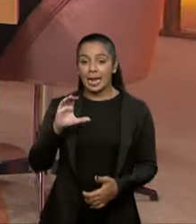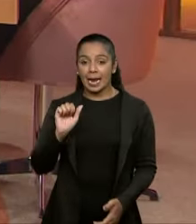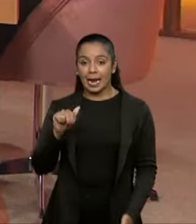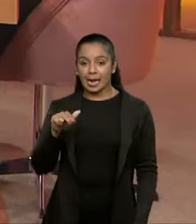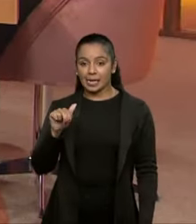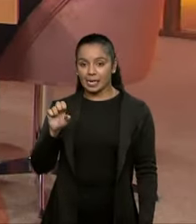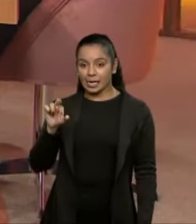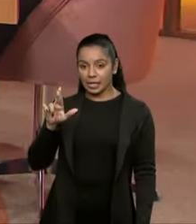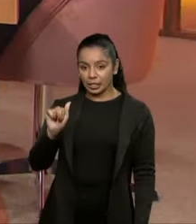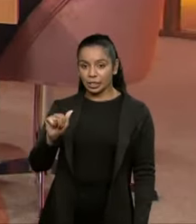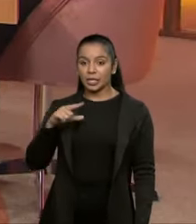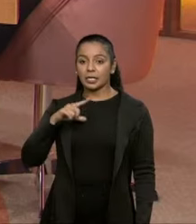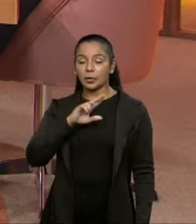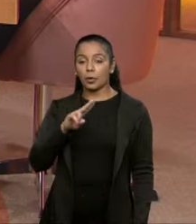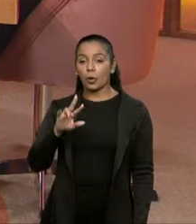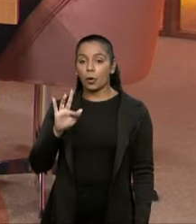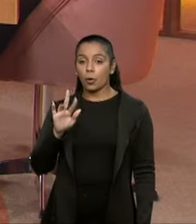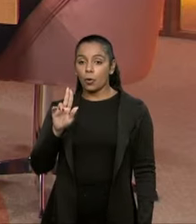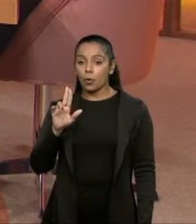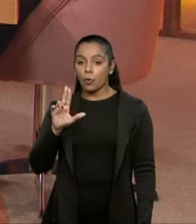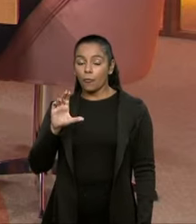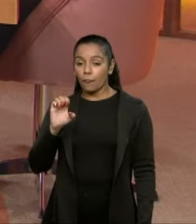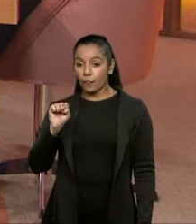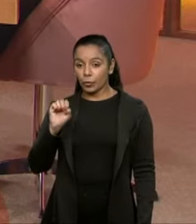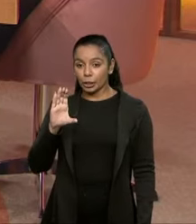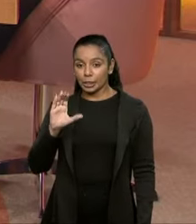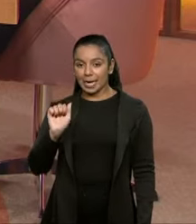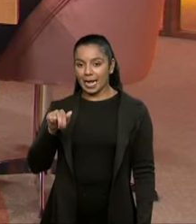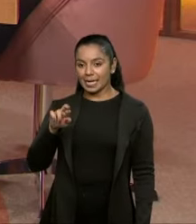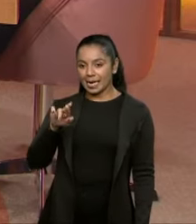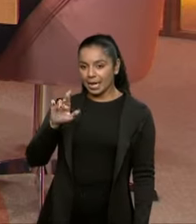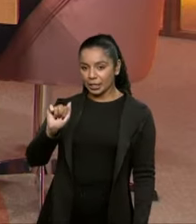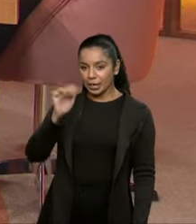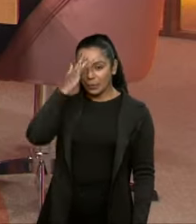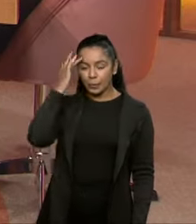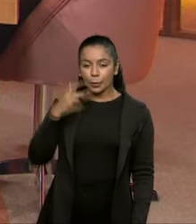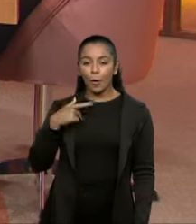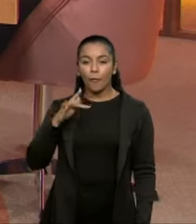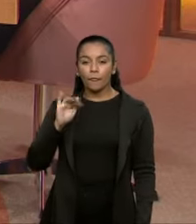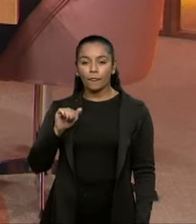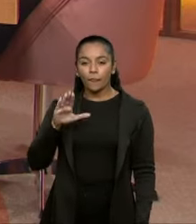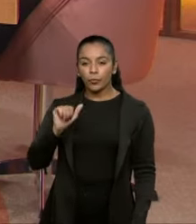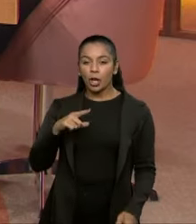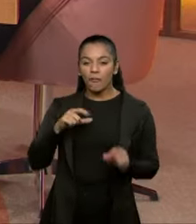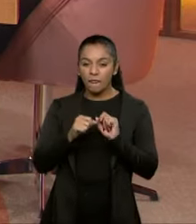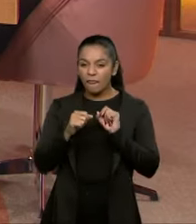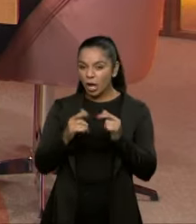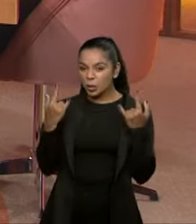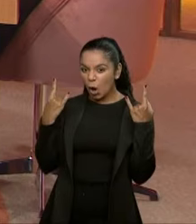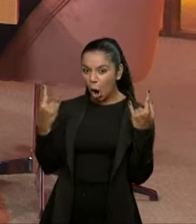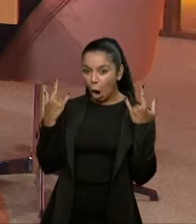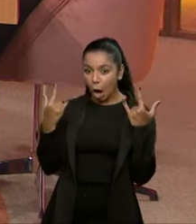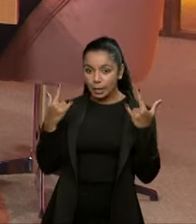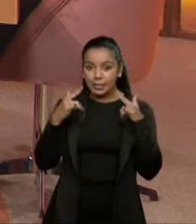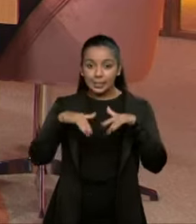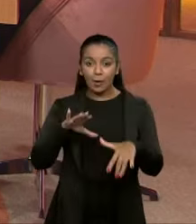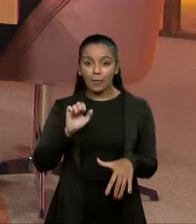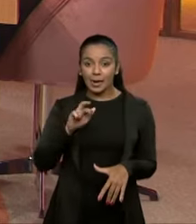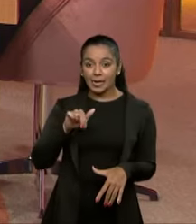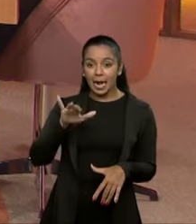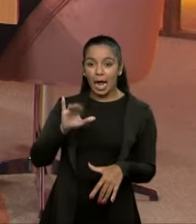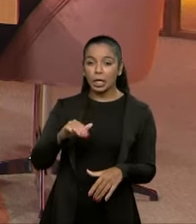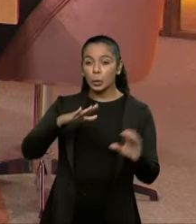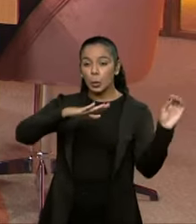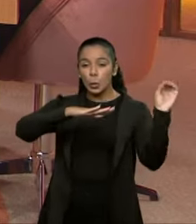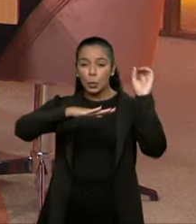tem um evento chamado lá Fucanastra, que é o pessoal de Fusquinha que se reúne, até uma galera que faz rock, folkzão ali no meio da Canastra, pôr do sol na nascente do Rio